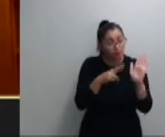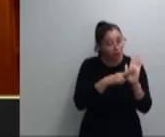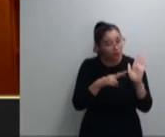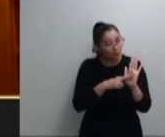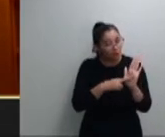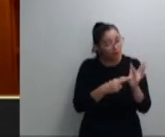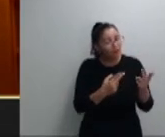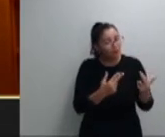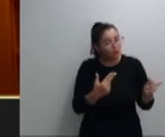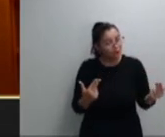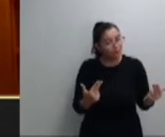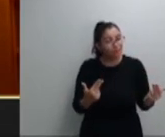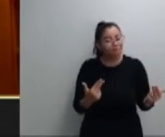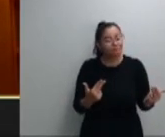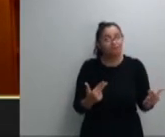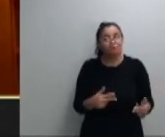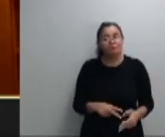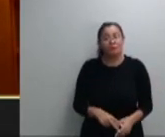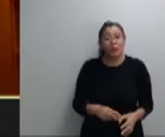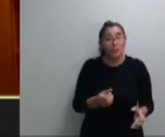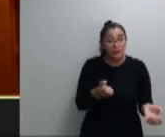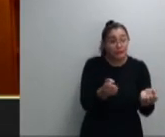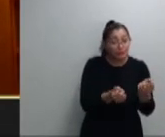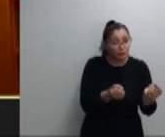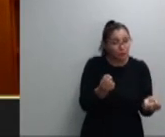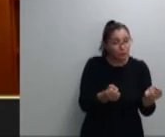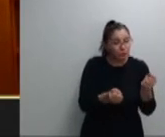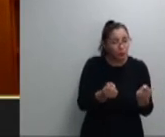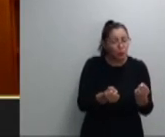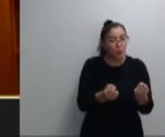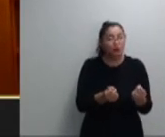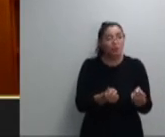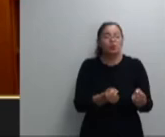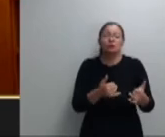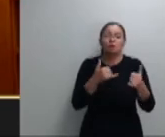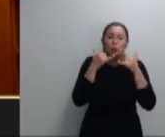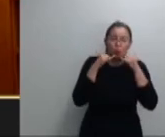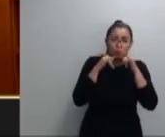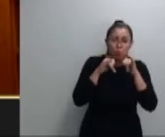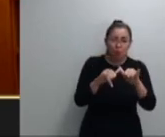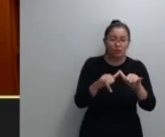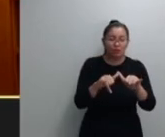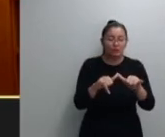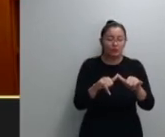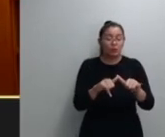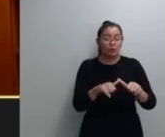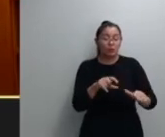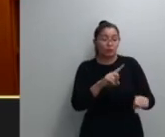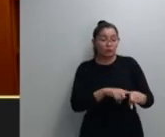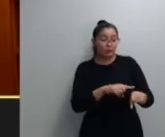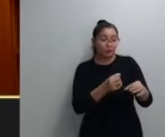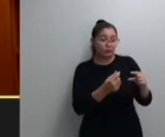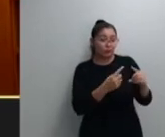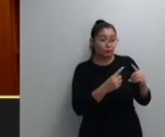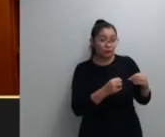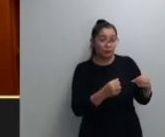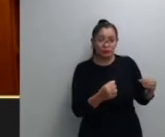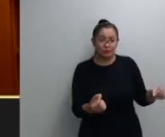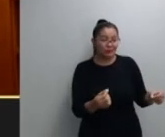depreciação. Para veículos, só para informação, a gente está falando de um tempo de distanciamento mais ou menos de um ano,